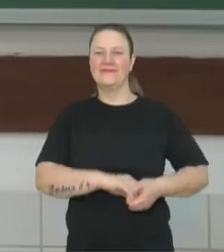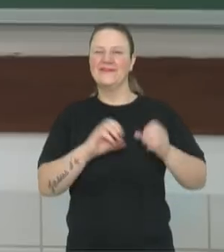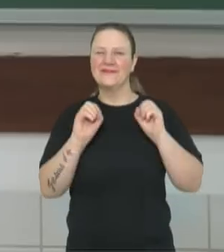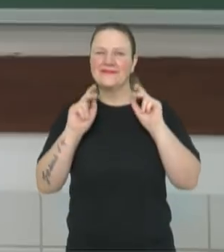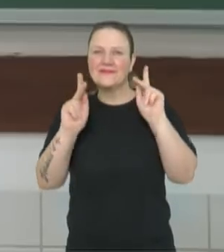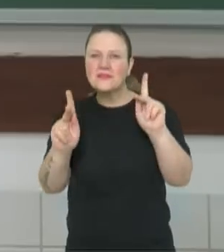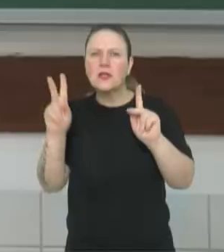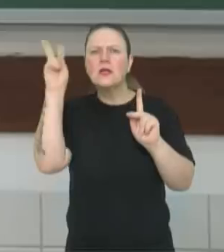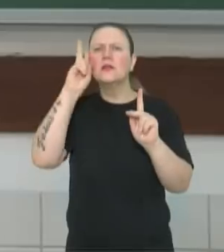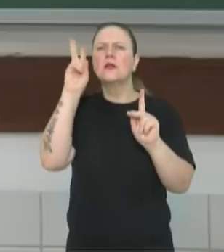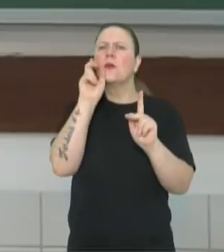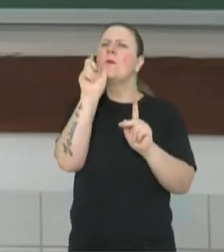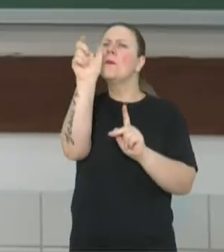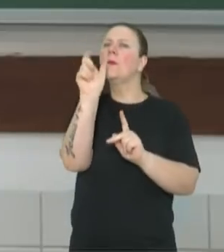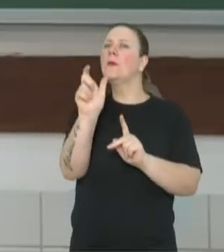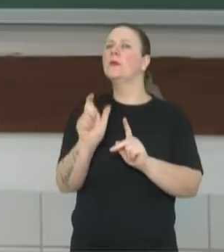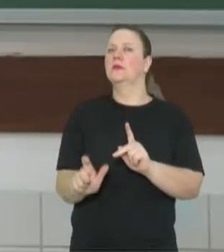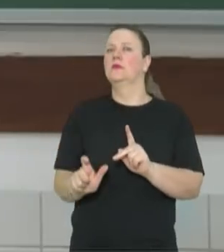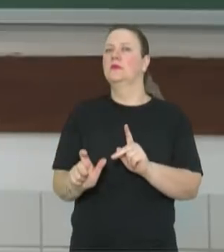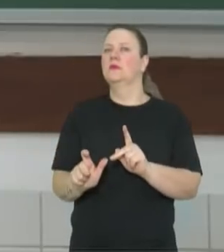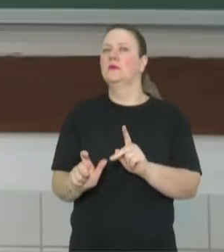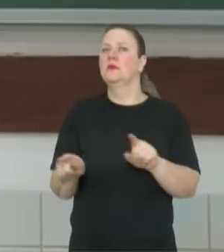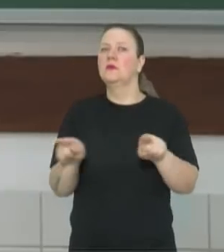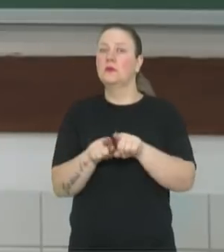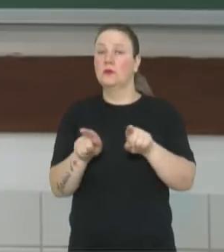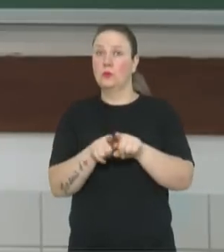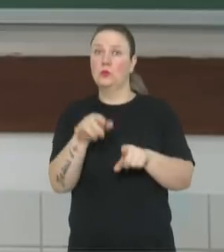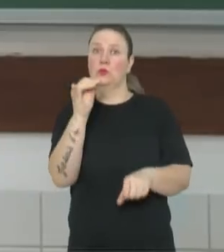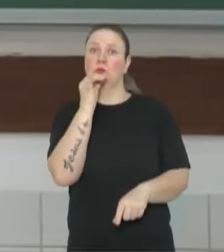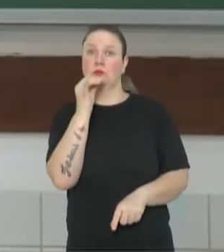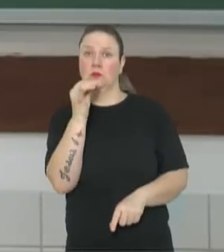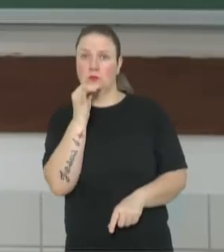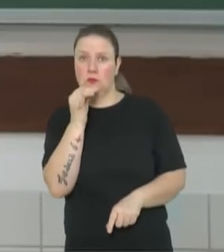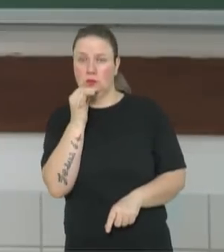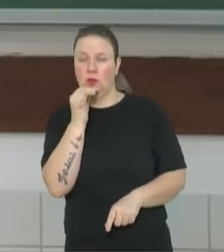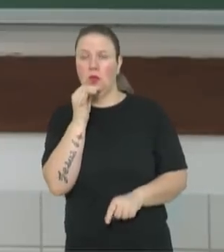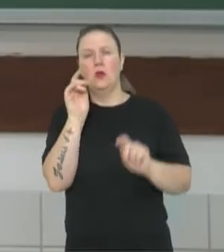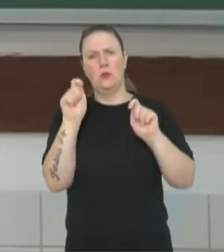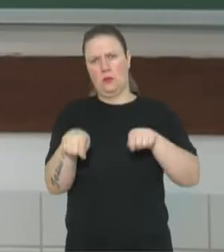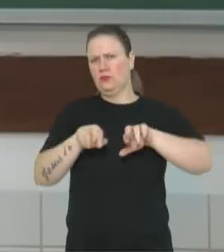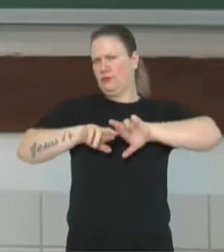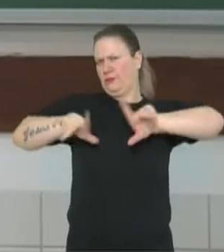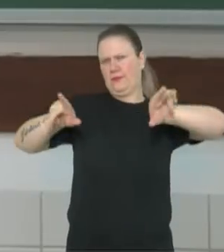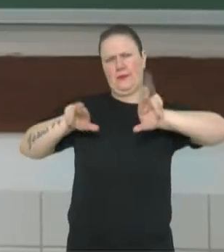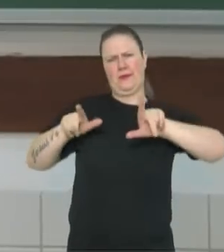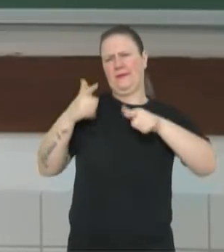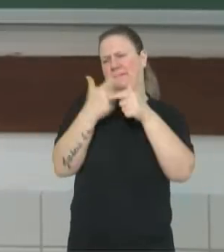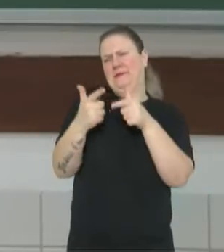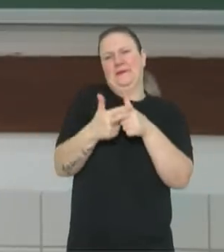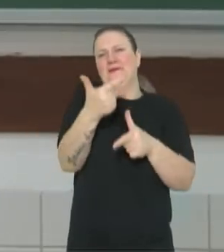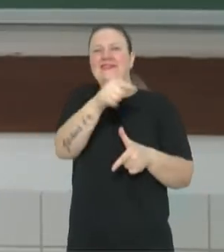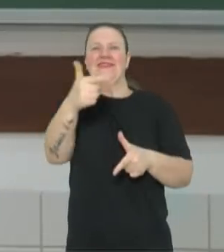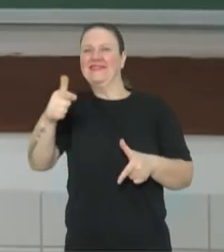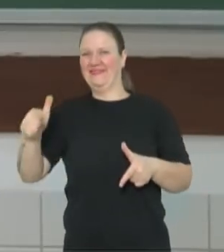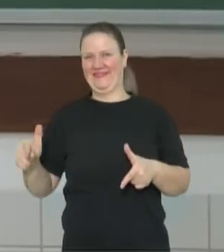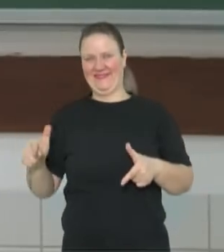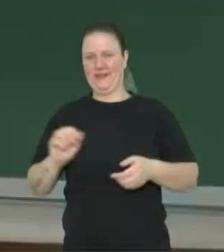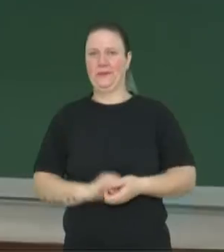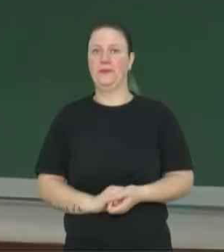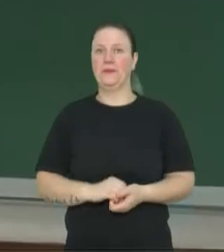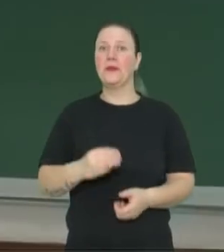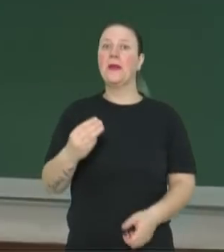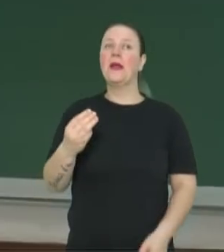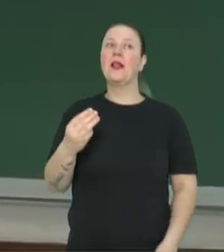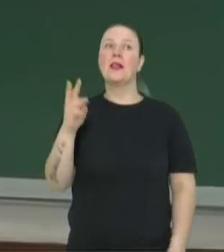ok? Lembrou de algumas palavrinhas? Eu vou dar alguns exemplos, pode ser que não sejam os que você escreveu aí, mas não tem problema. Então, olha lá.